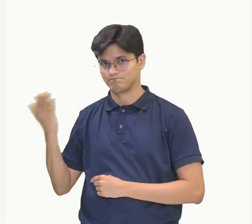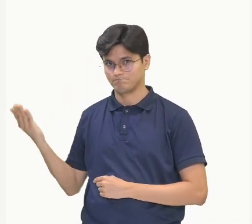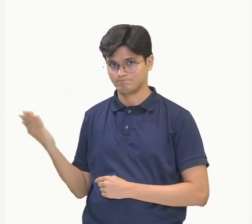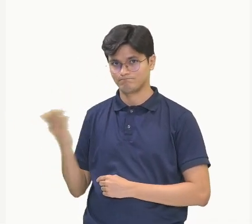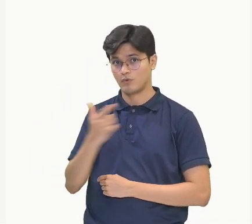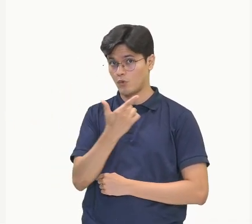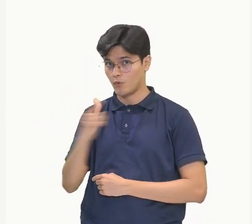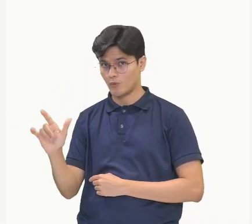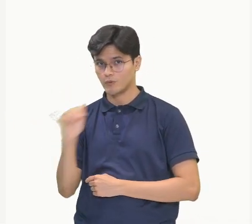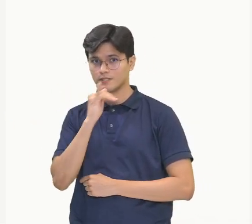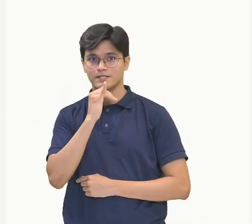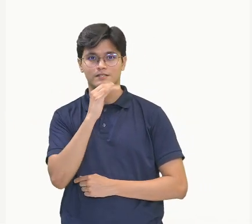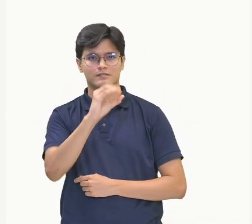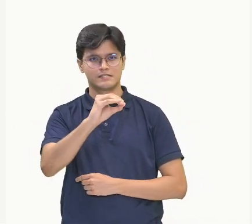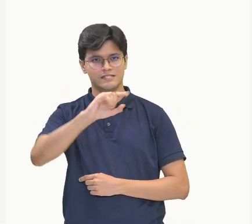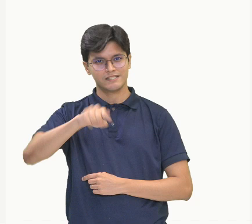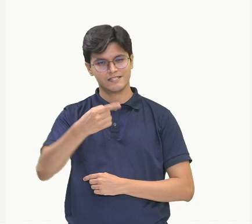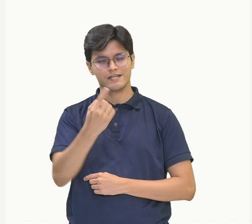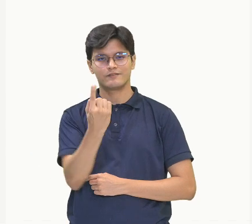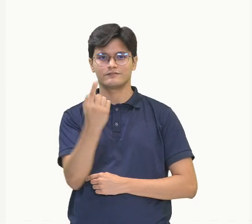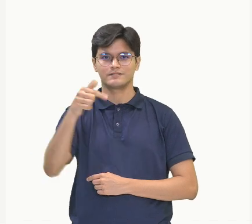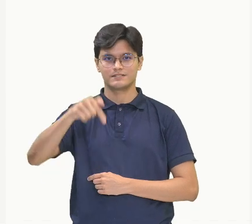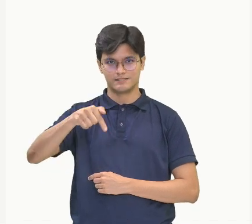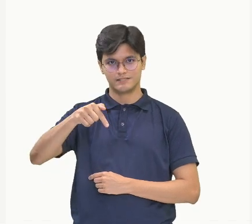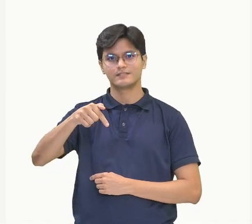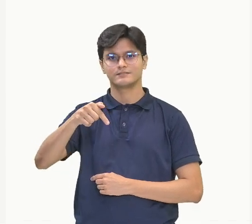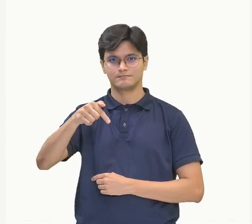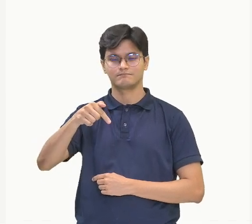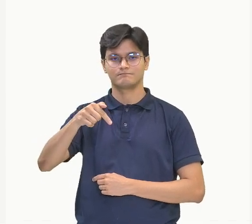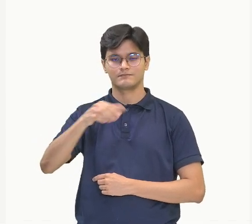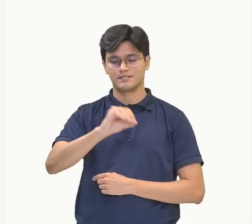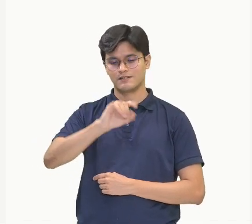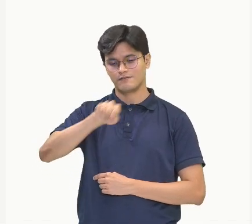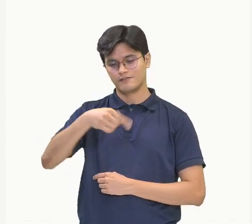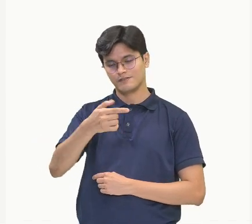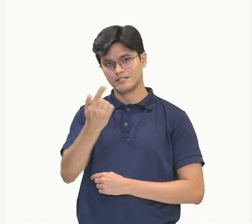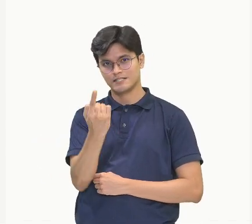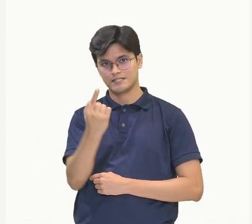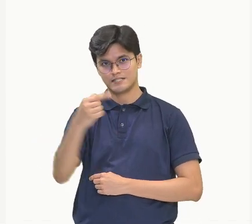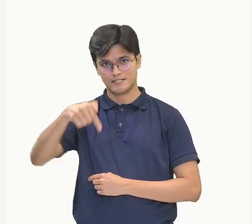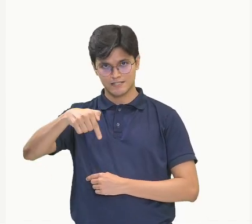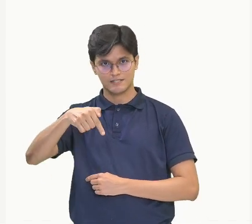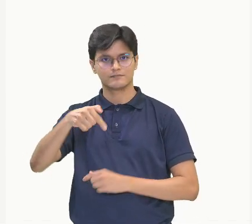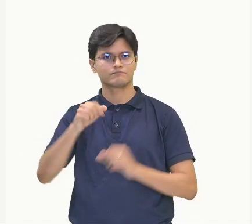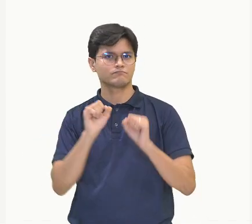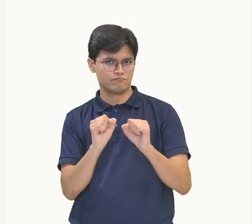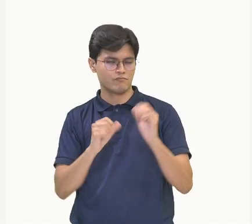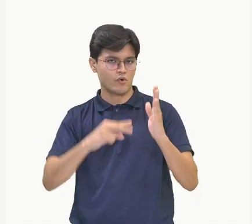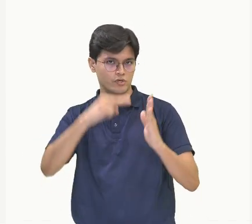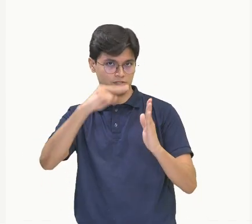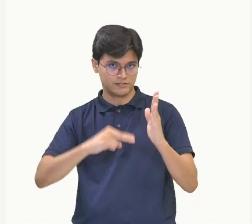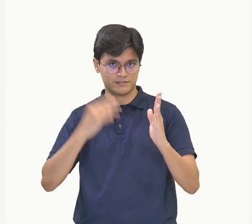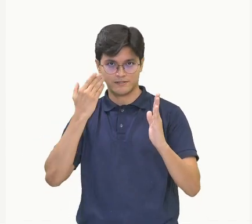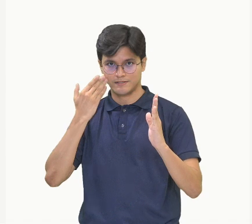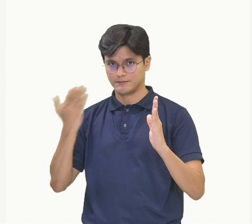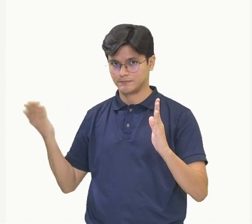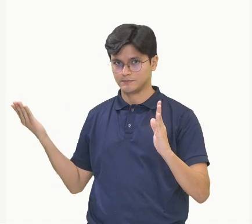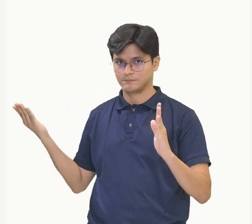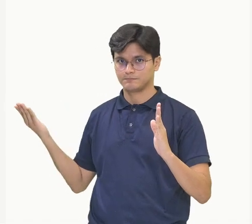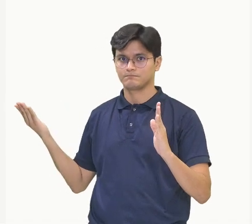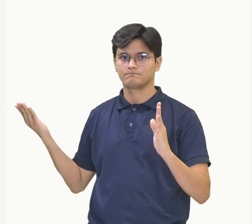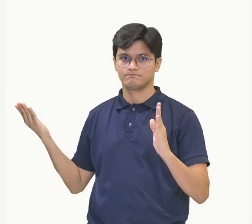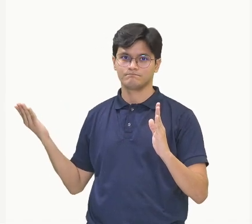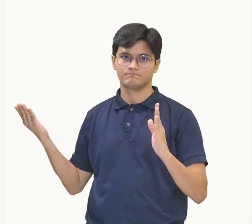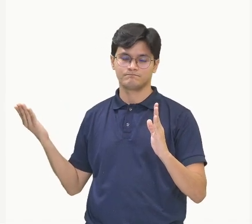0,17. 0,17, né, como está escrito, 0,17, posso ler 1 décimo e